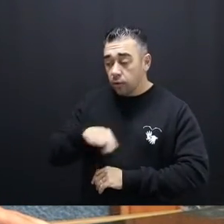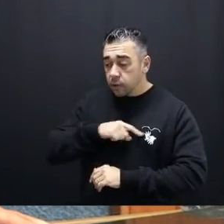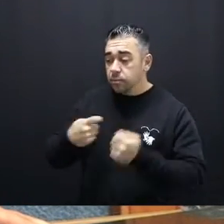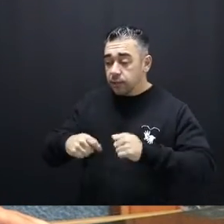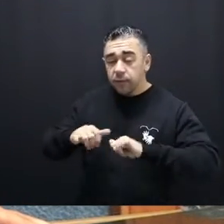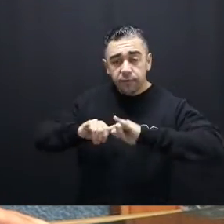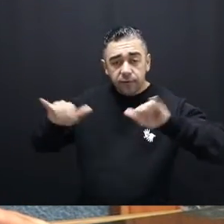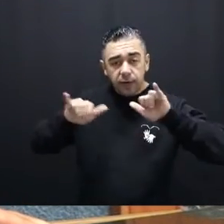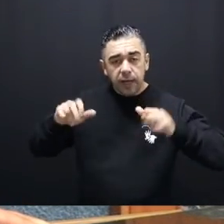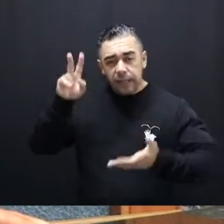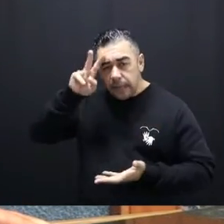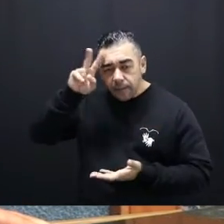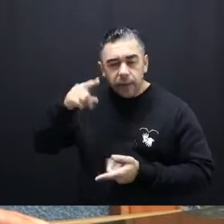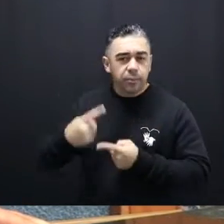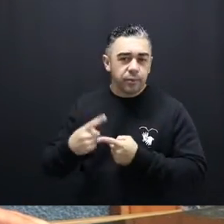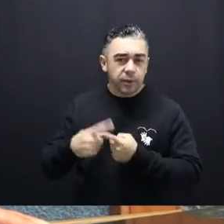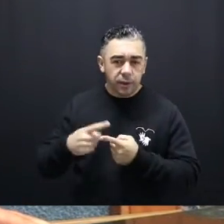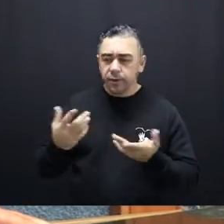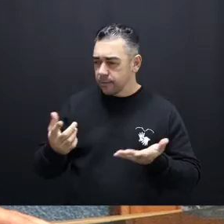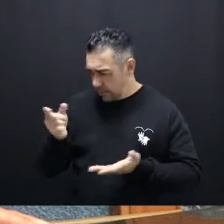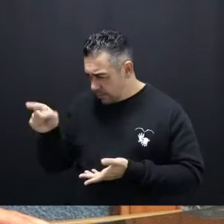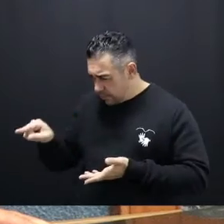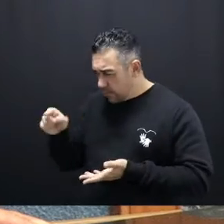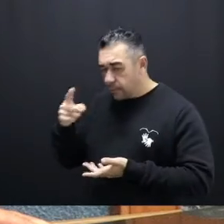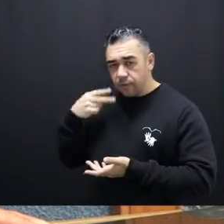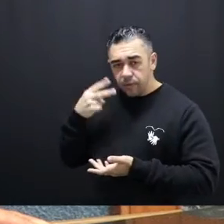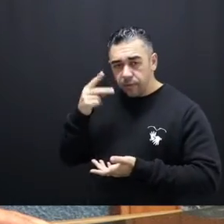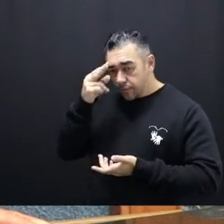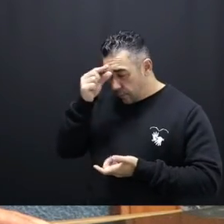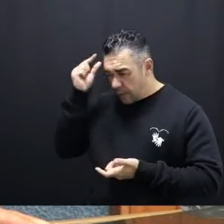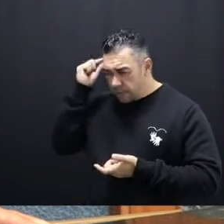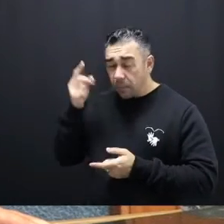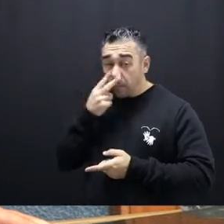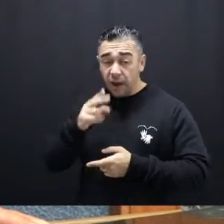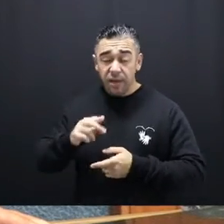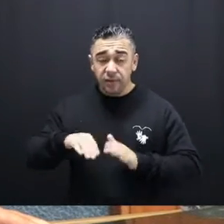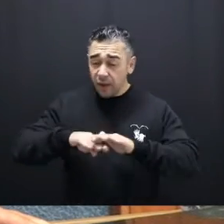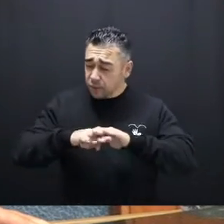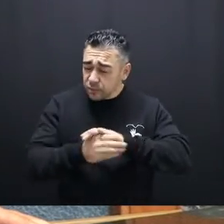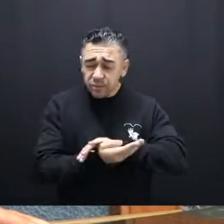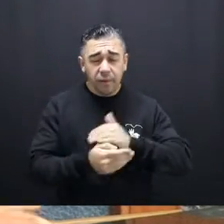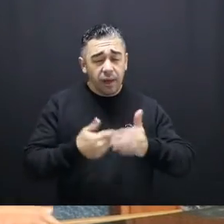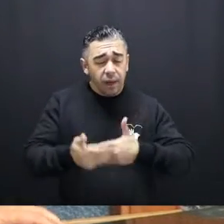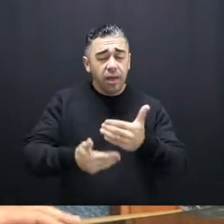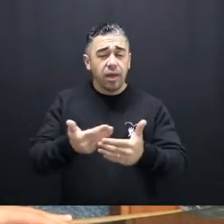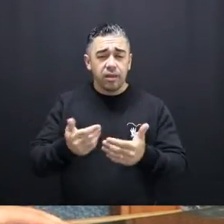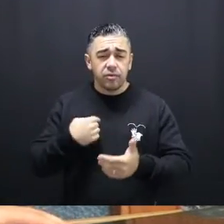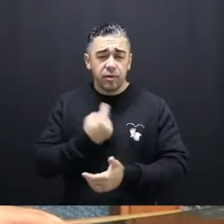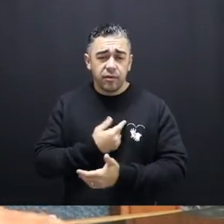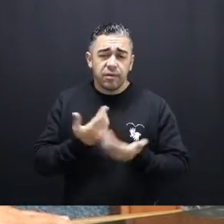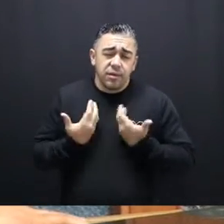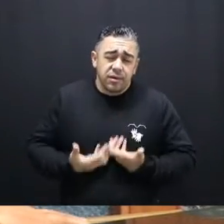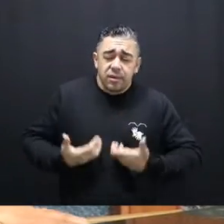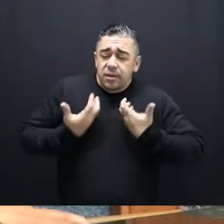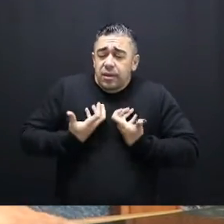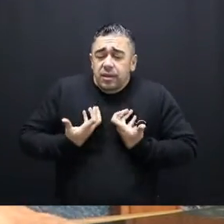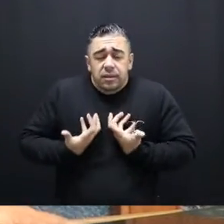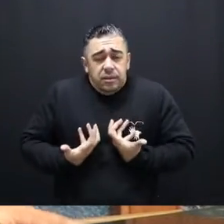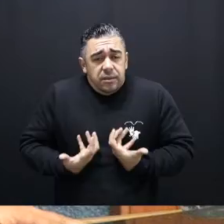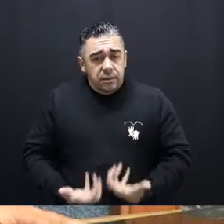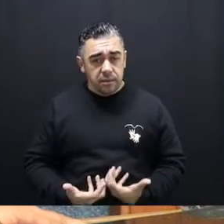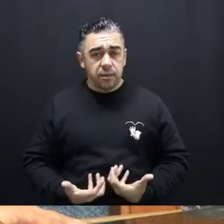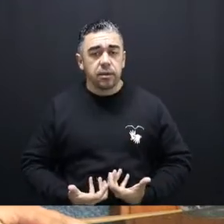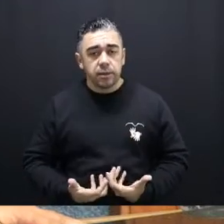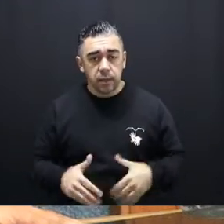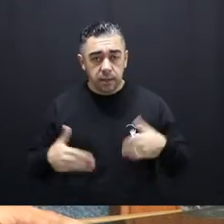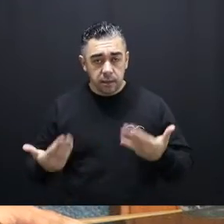Fátima conheci não né mas se tornando rotina essa última vai cansando gente é cansando cansando então